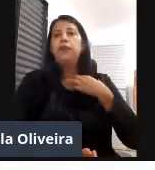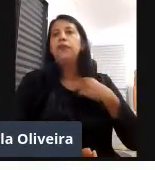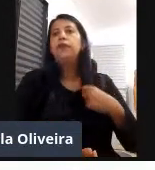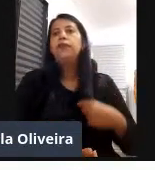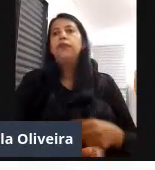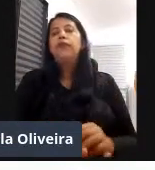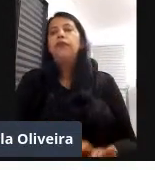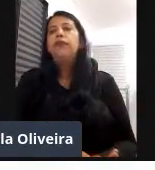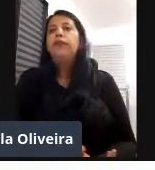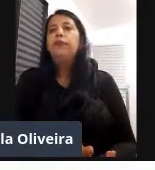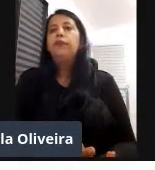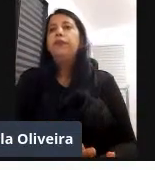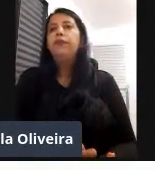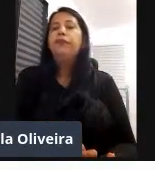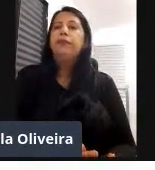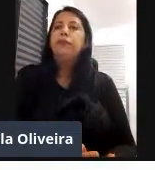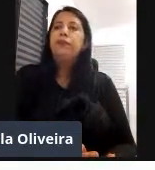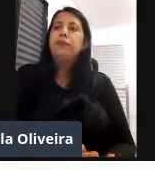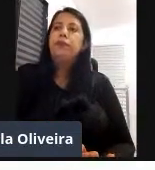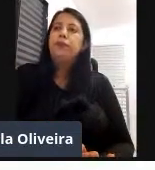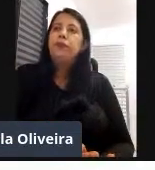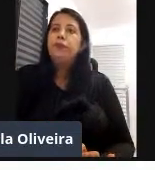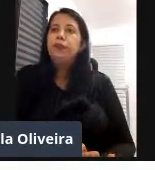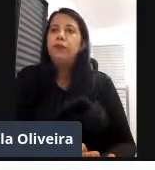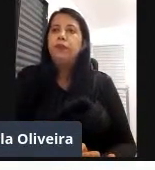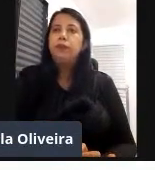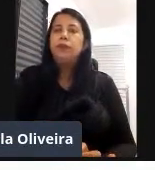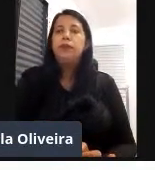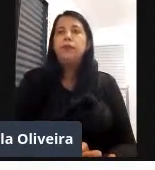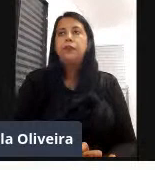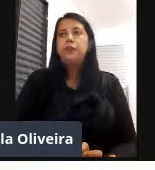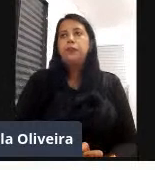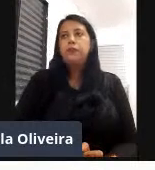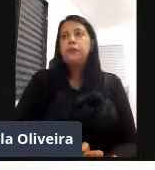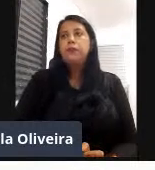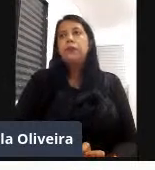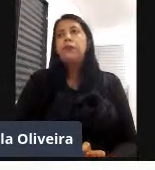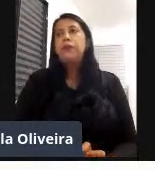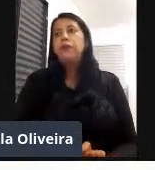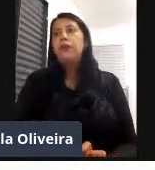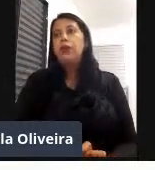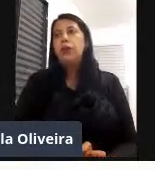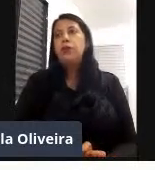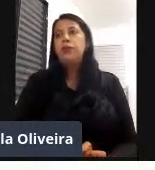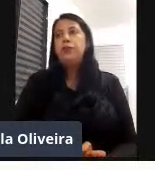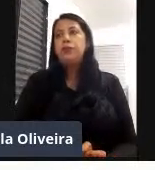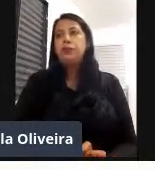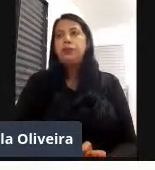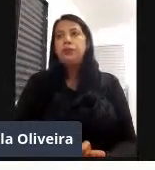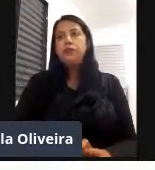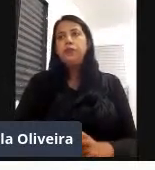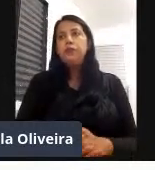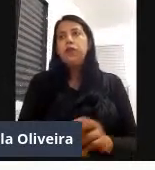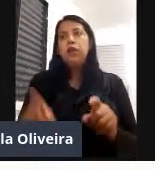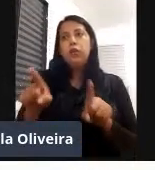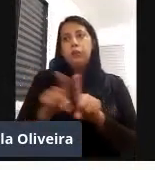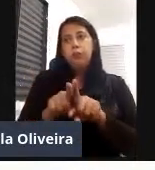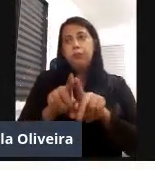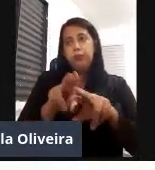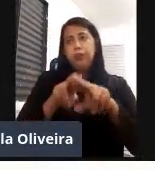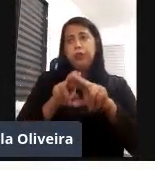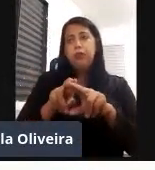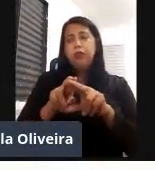gente. Então, os operadores booleanos, eles vão permitir isso, ou combinar ou excluir termos